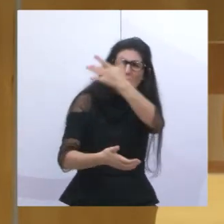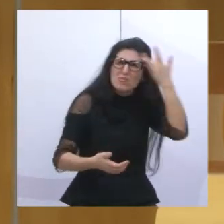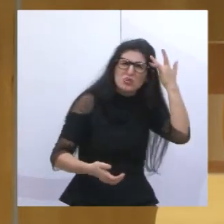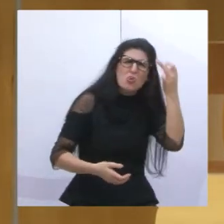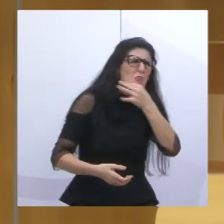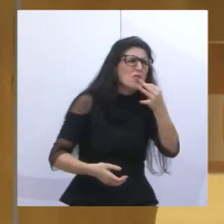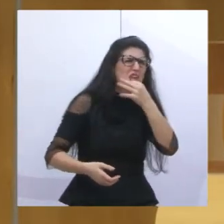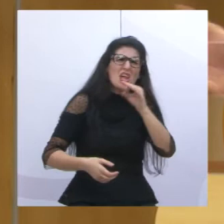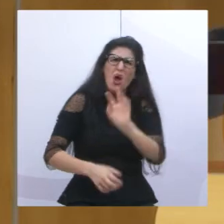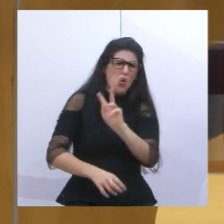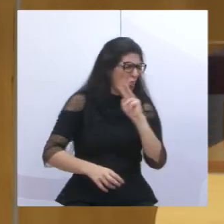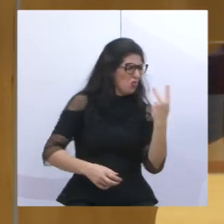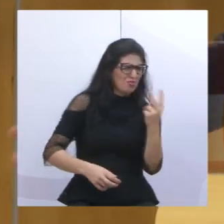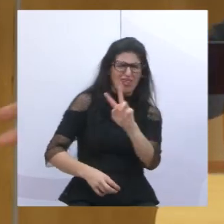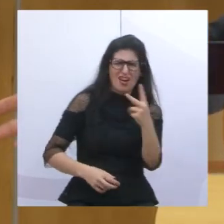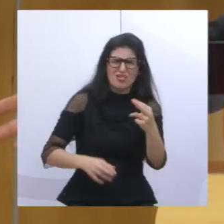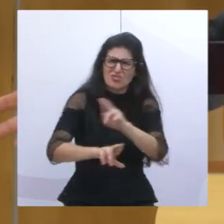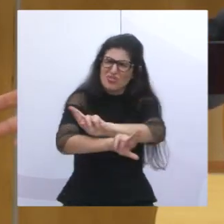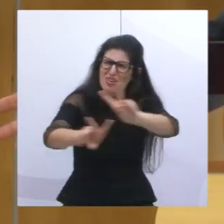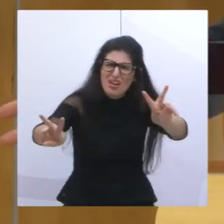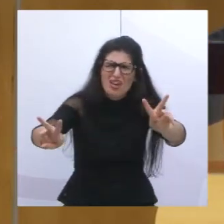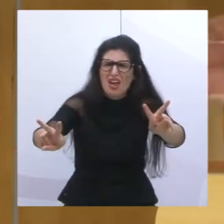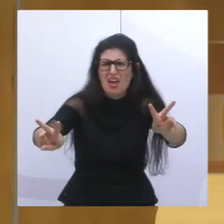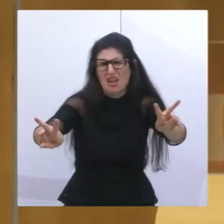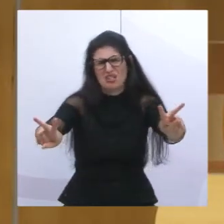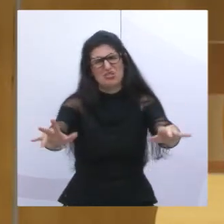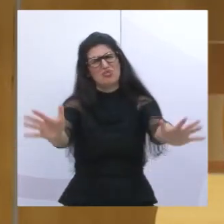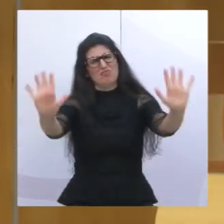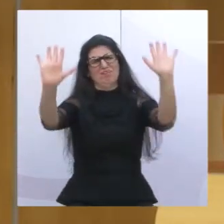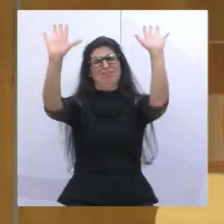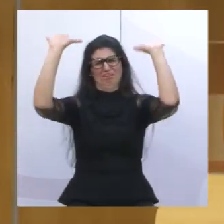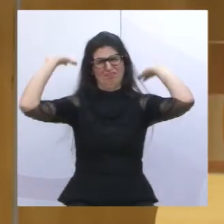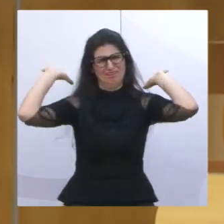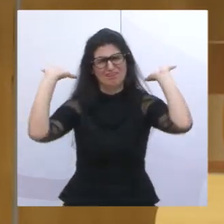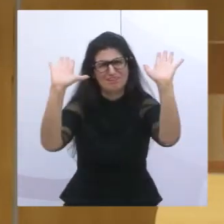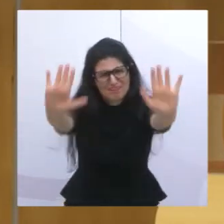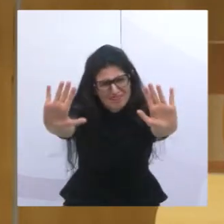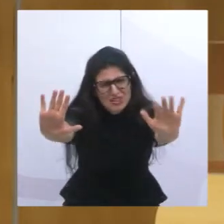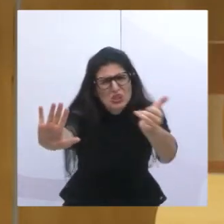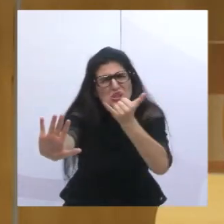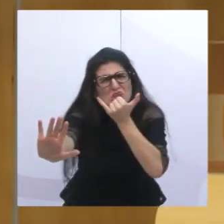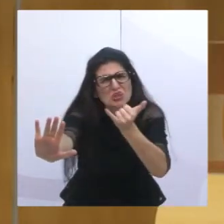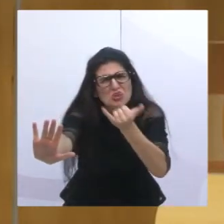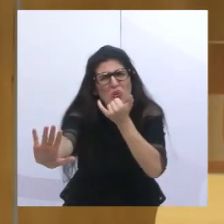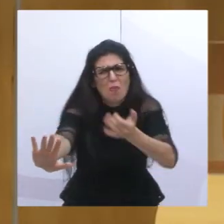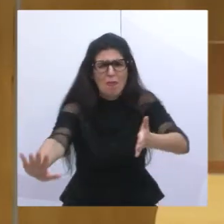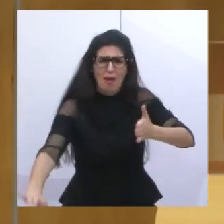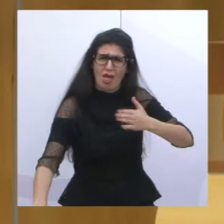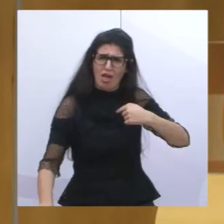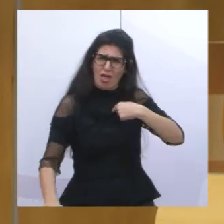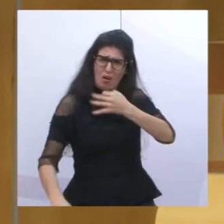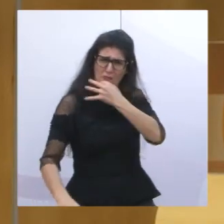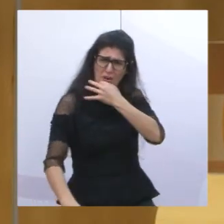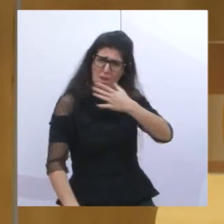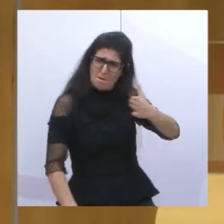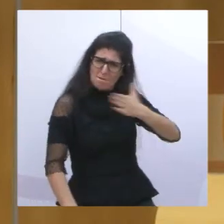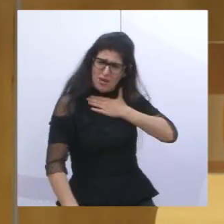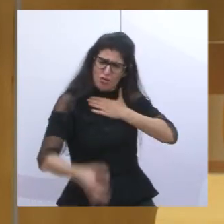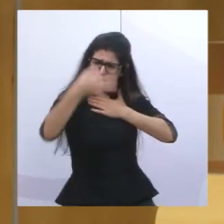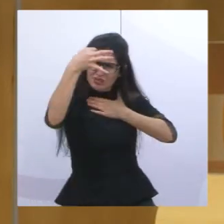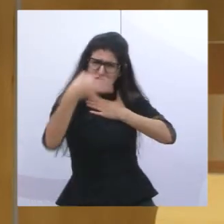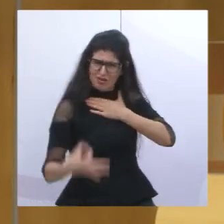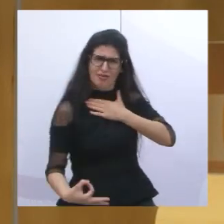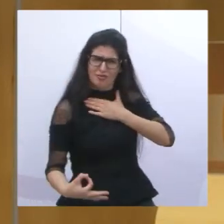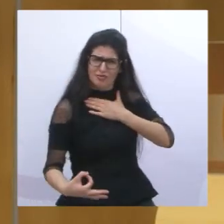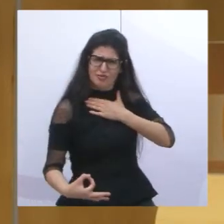opinião? Então me desculpem, eu vou manter a minha coerência, ainda que tenha algumas observações.